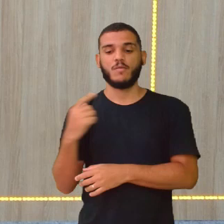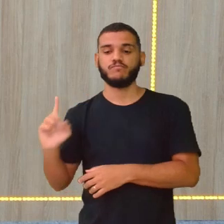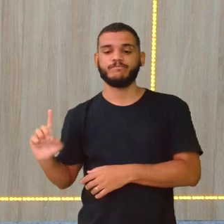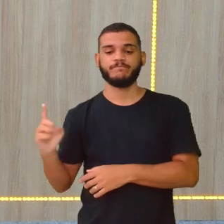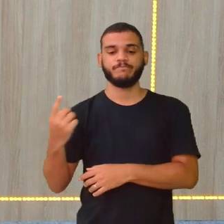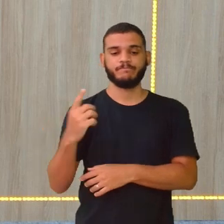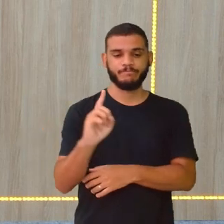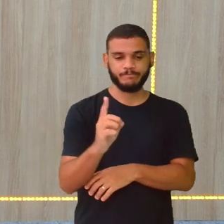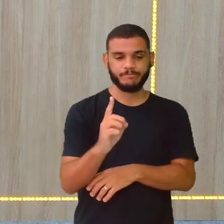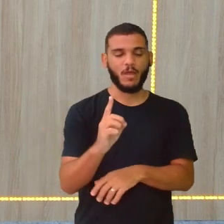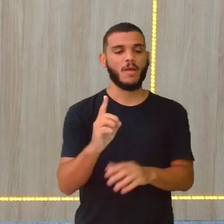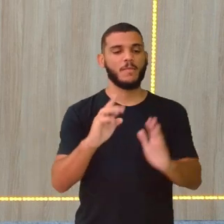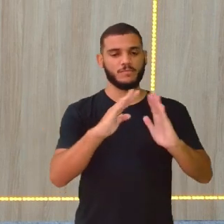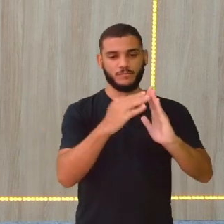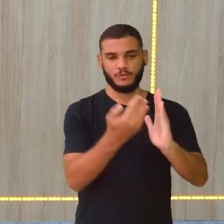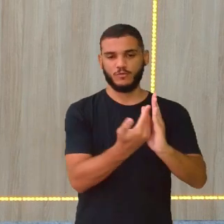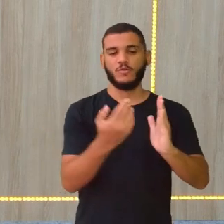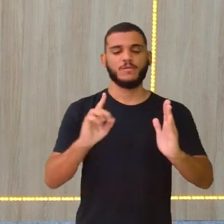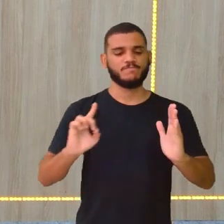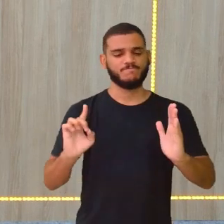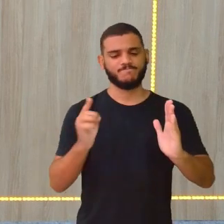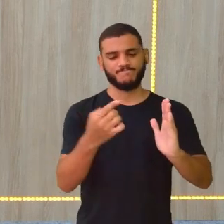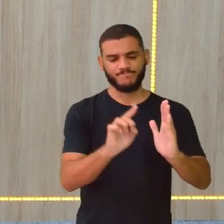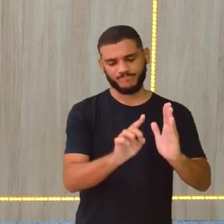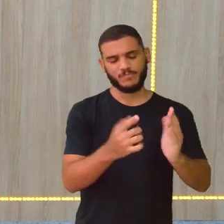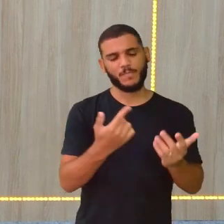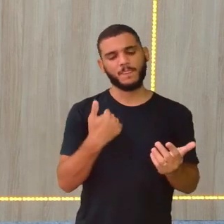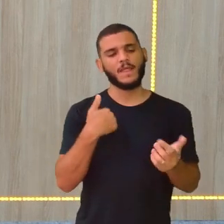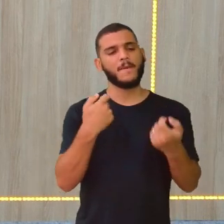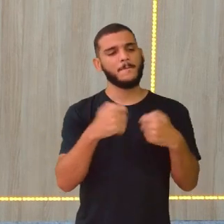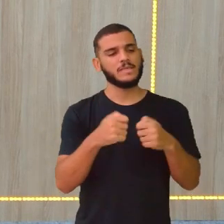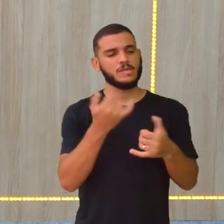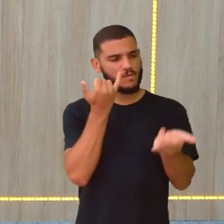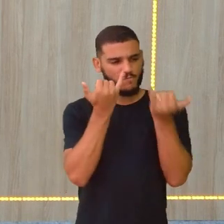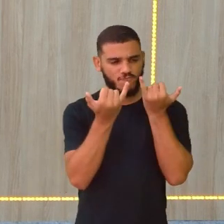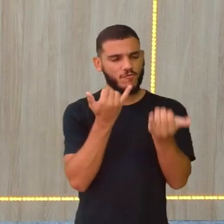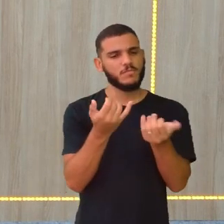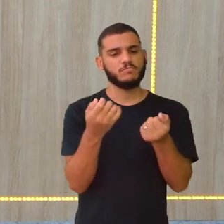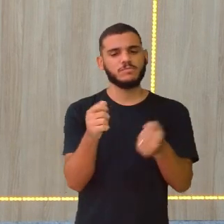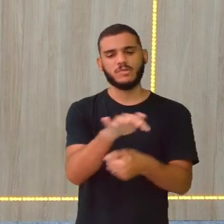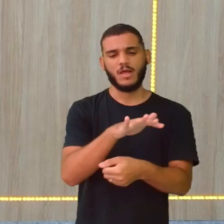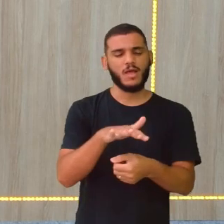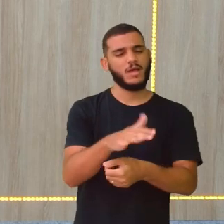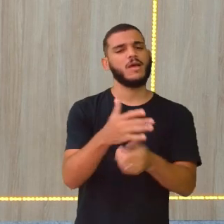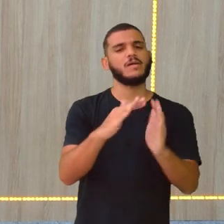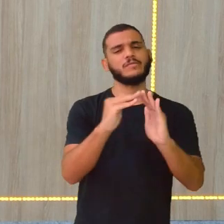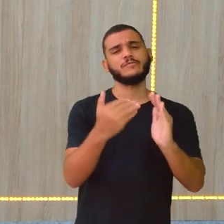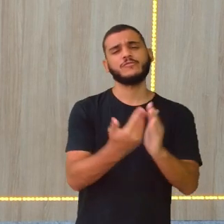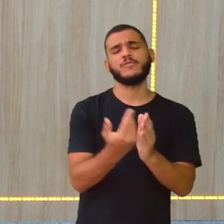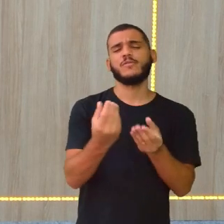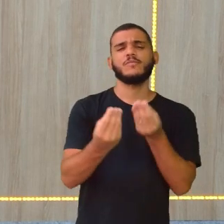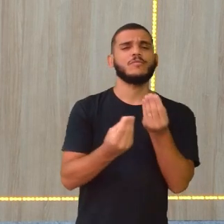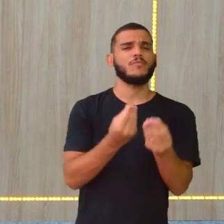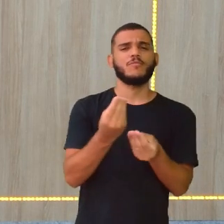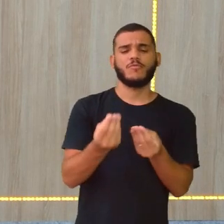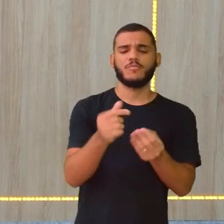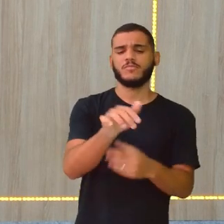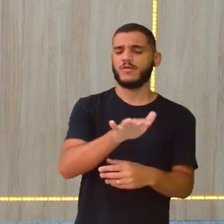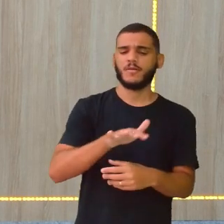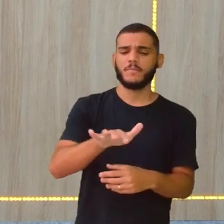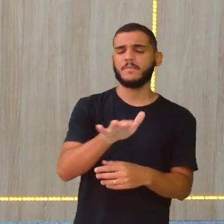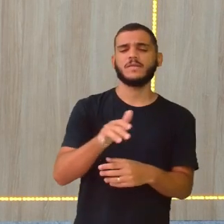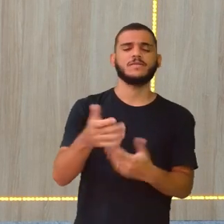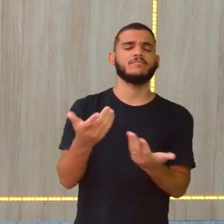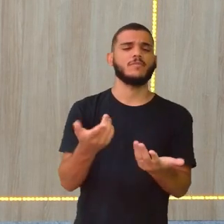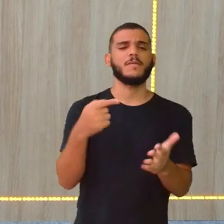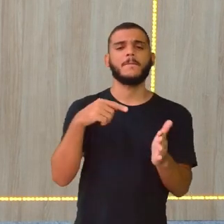eu quero uma informação direta sobre uma determinada área da escola, não é? Daquele ambiente escolar,